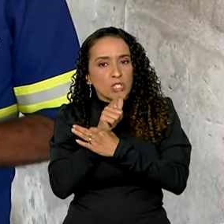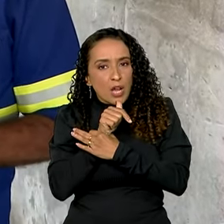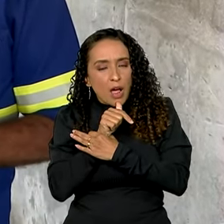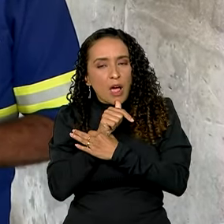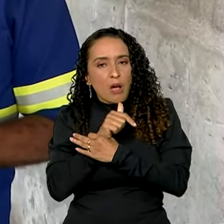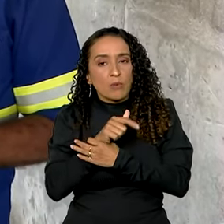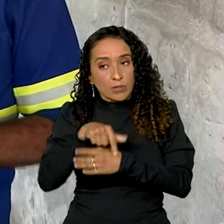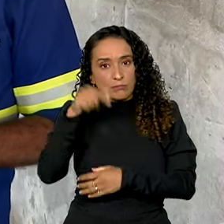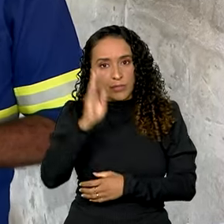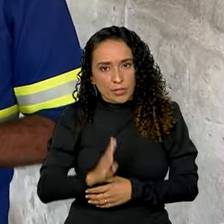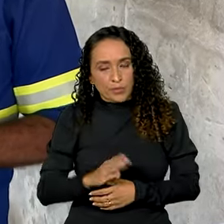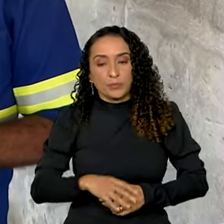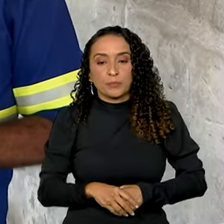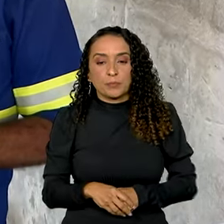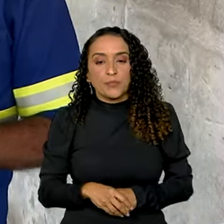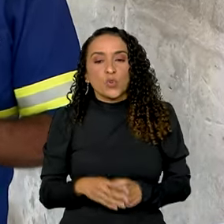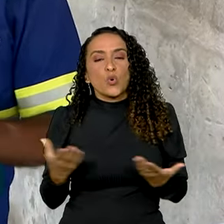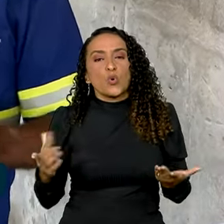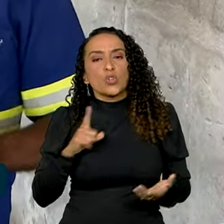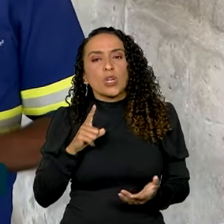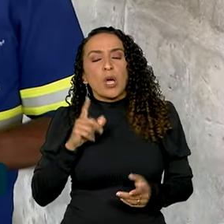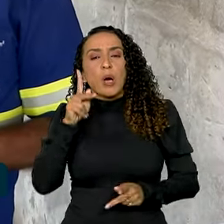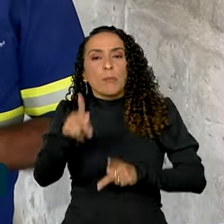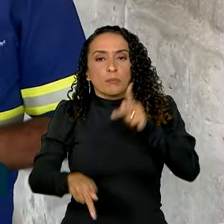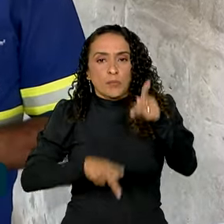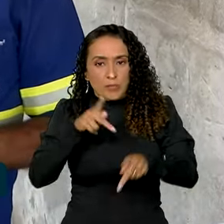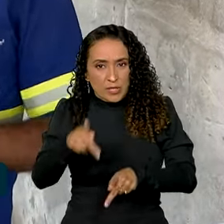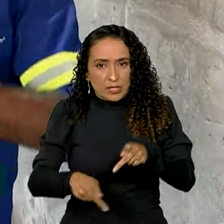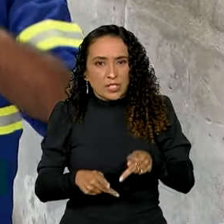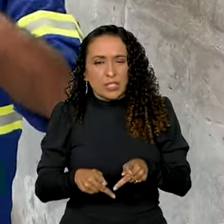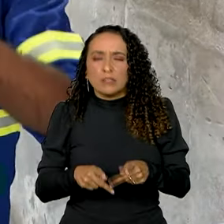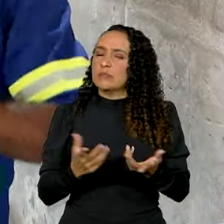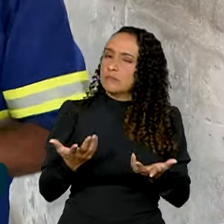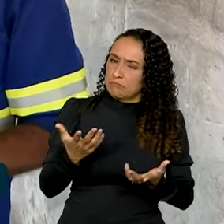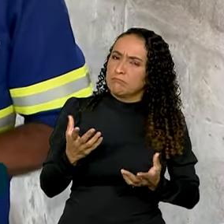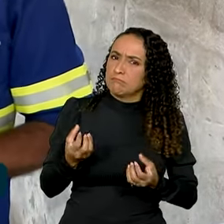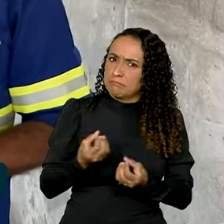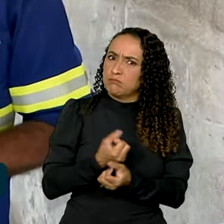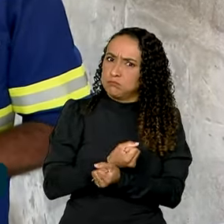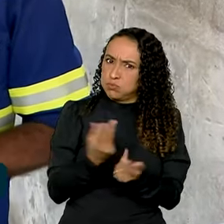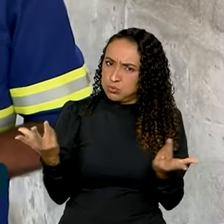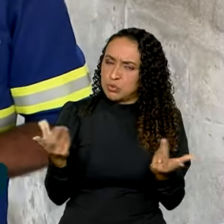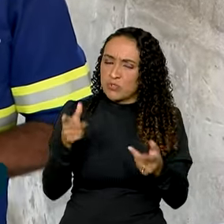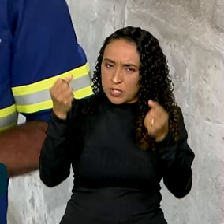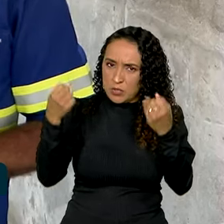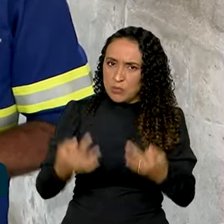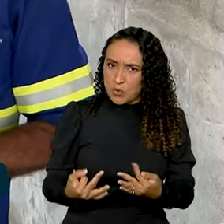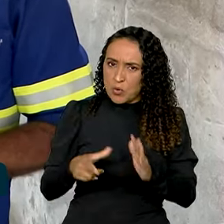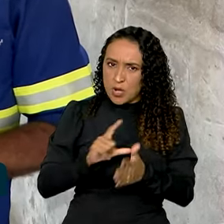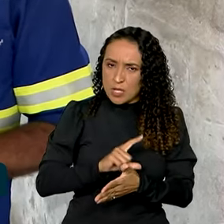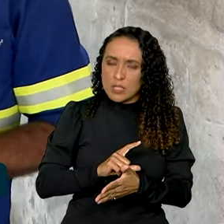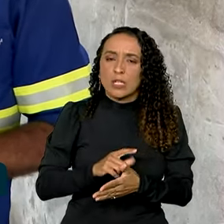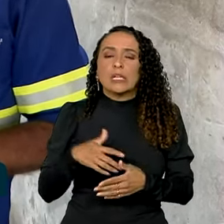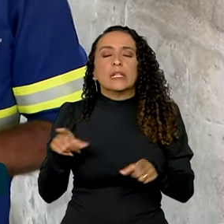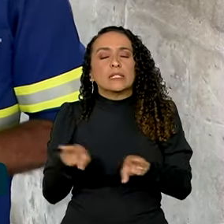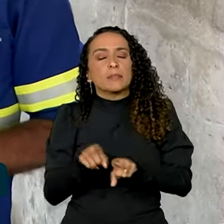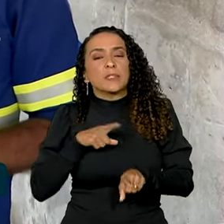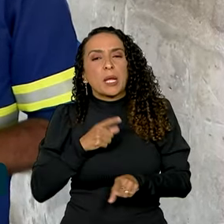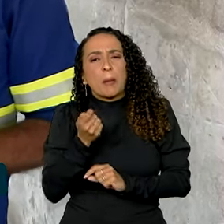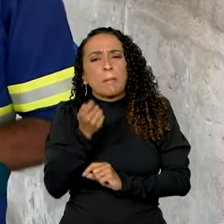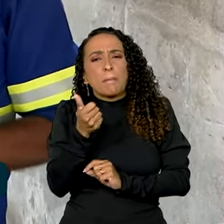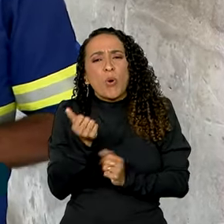a balanço hídrico do Brasil. Hoje, gente tem uma população considerável, essa que você citou, e a gente tem